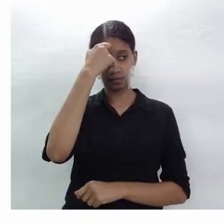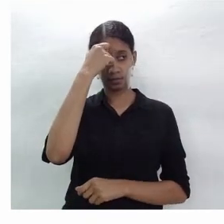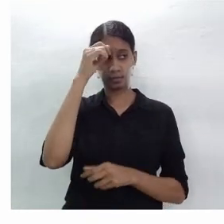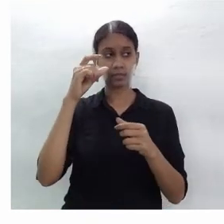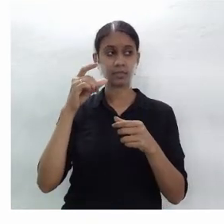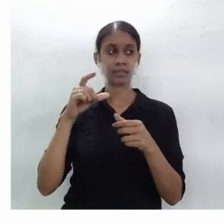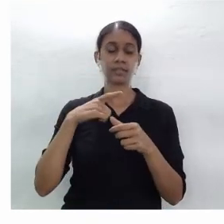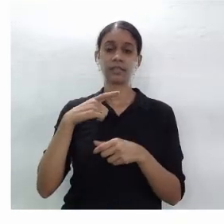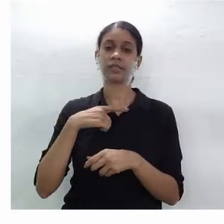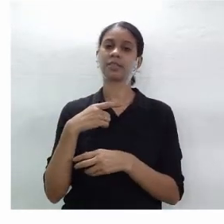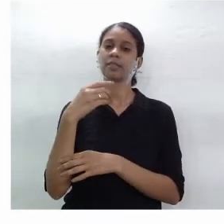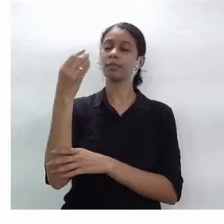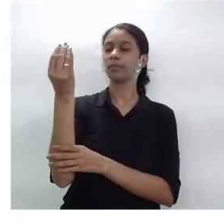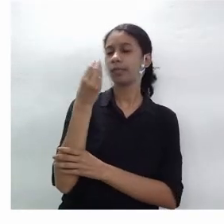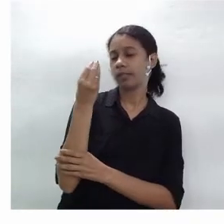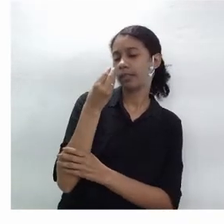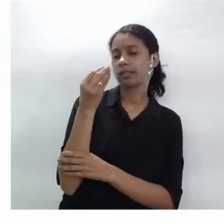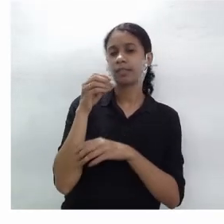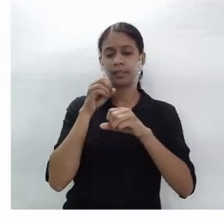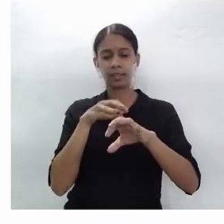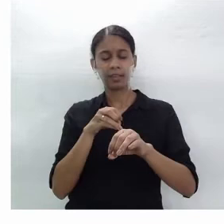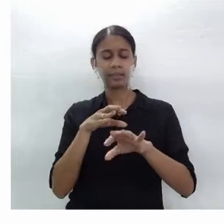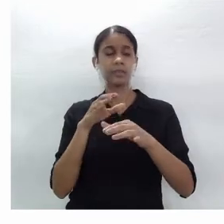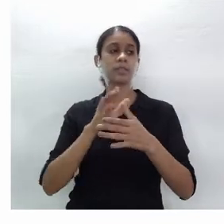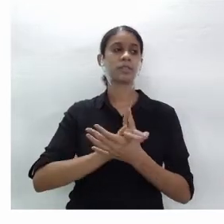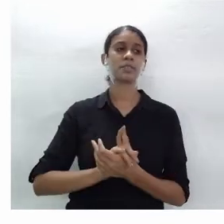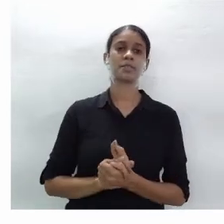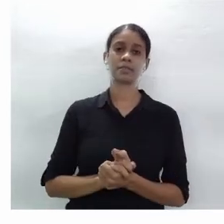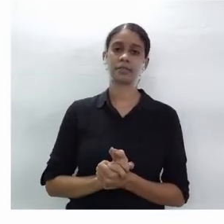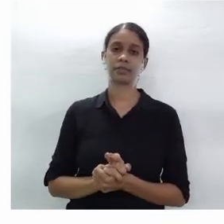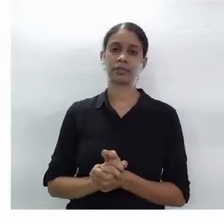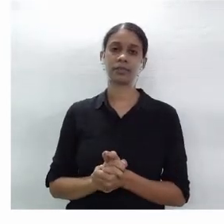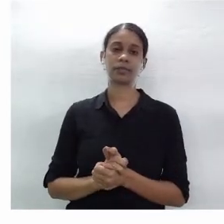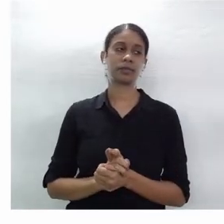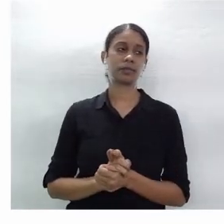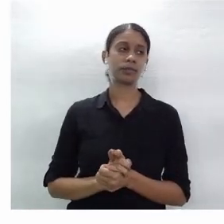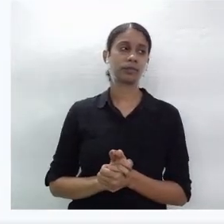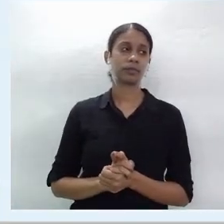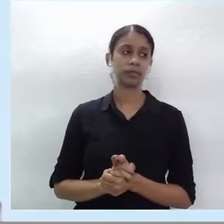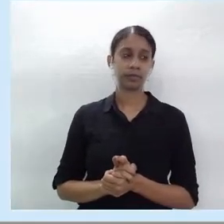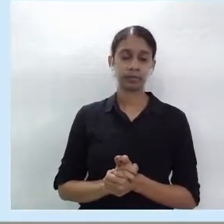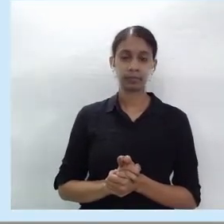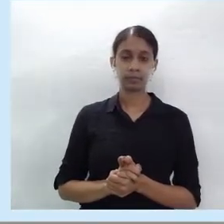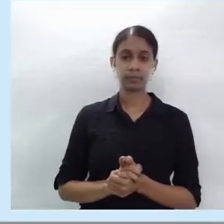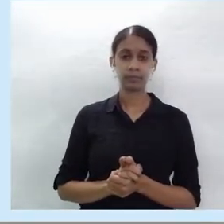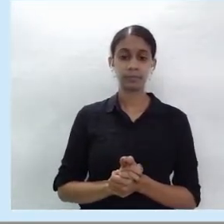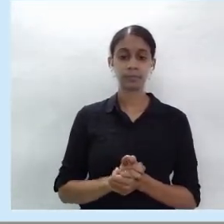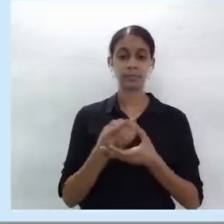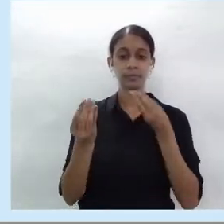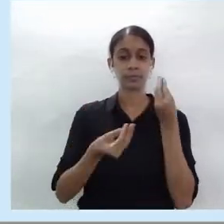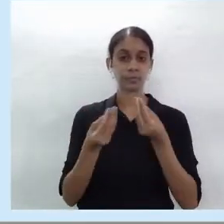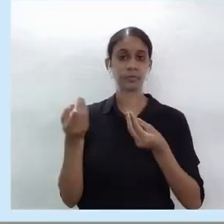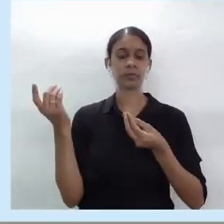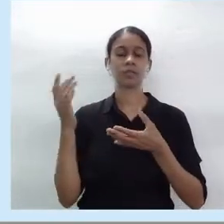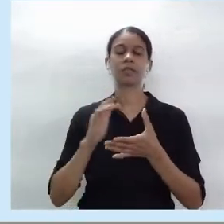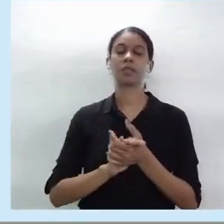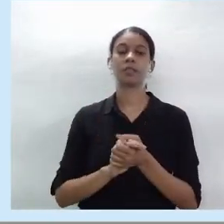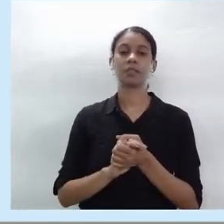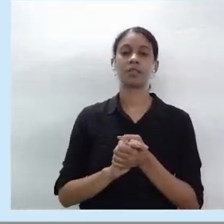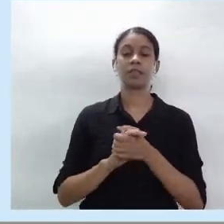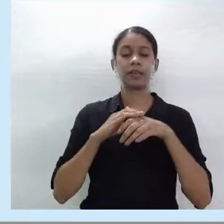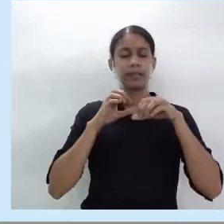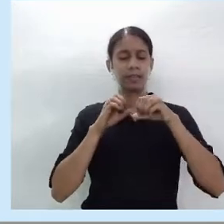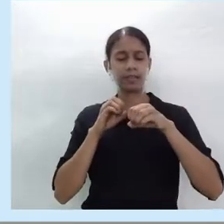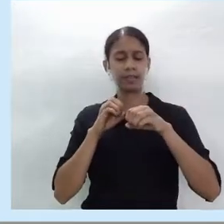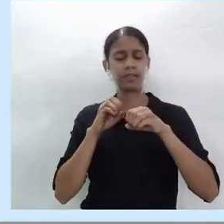frágeis. Tá? A educação, tá? Volta para mim. A educação é fundamental.